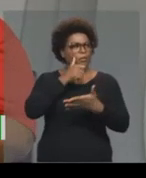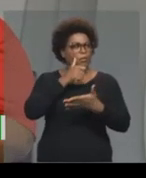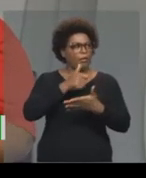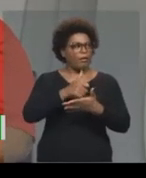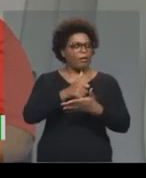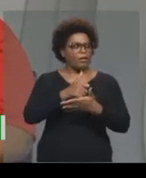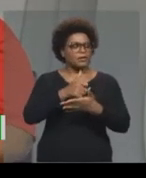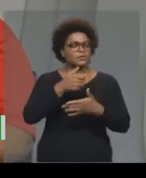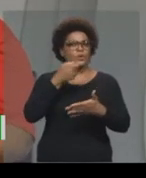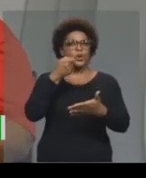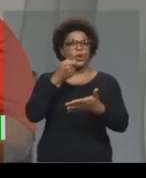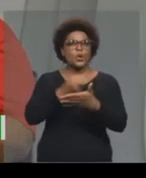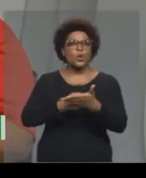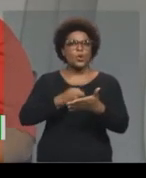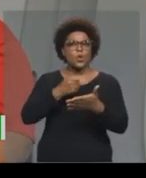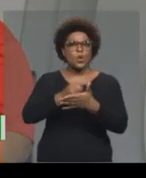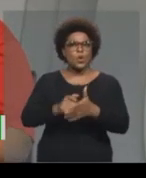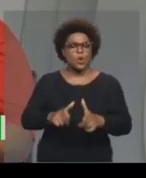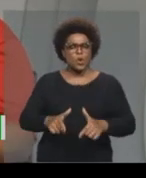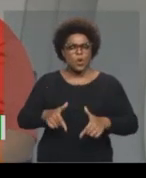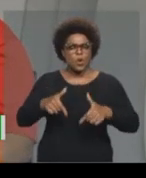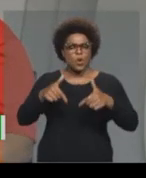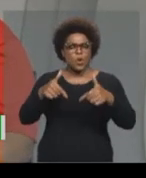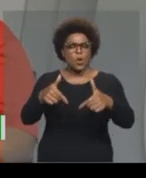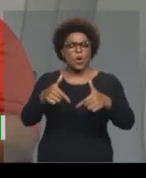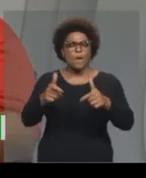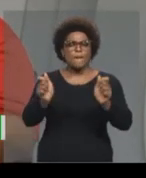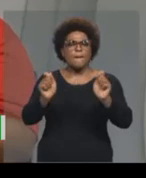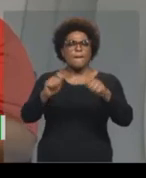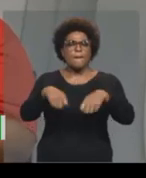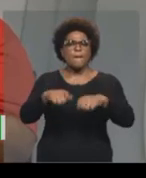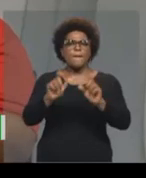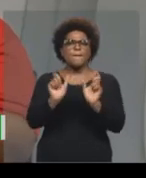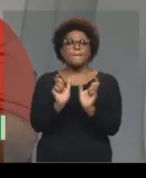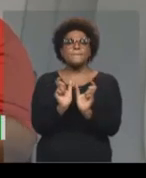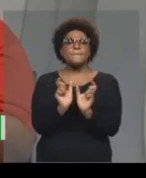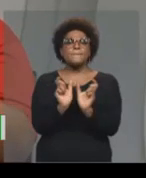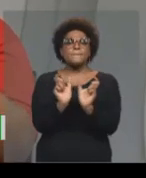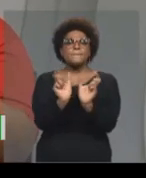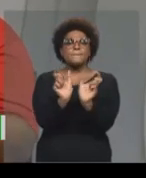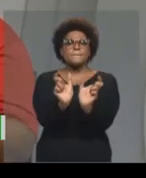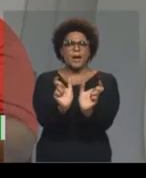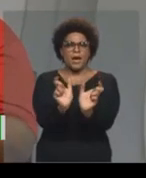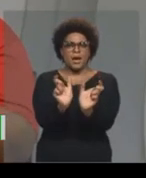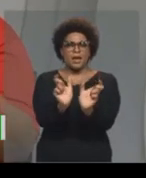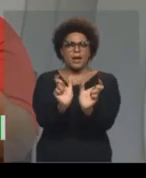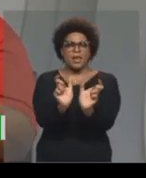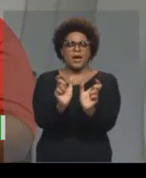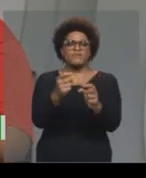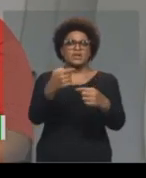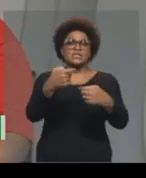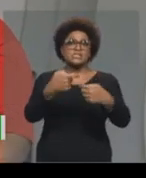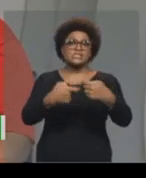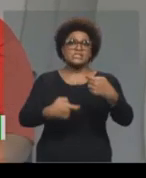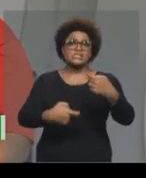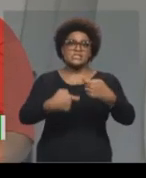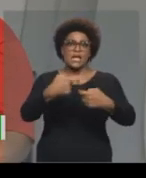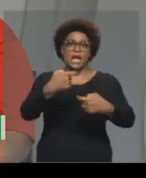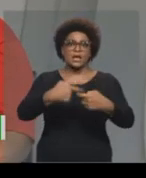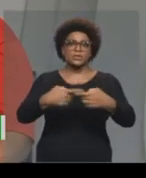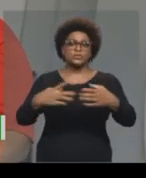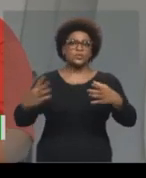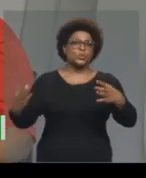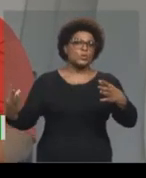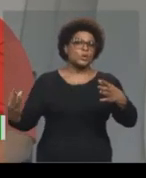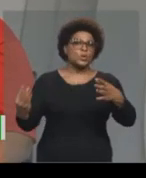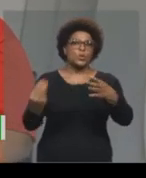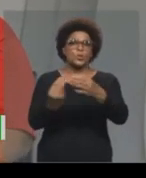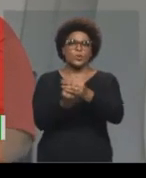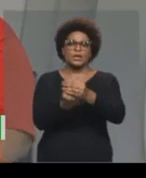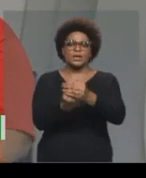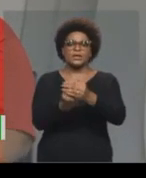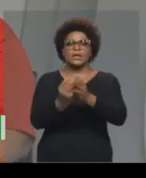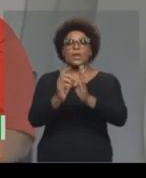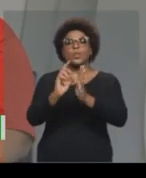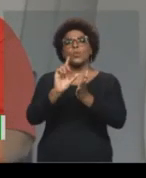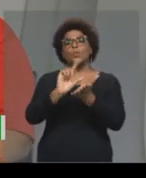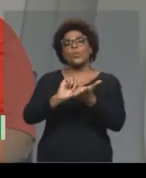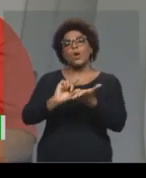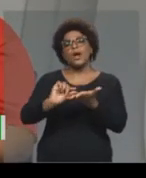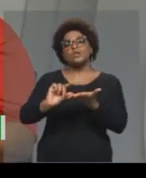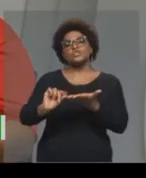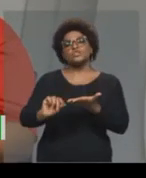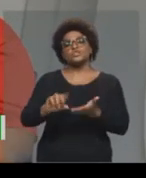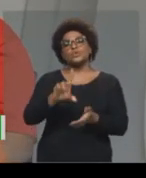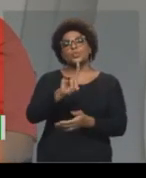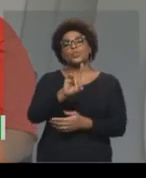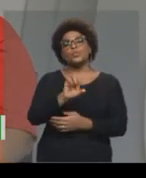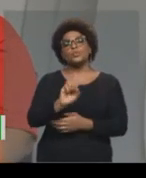ela lutou para conseguir que a palavra sexo fosse incluída aí no artigo dos direitos